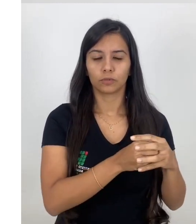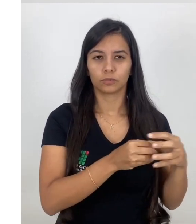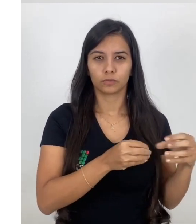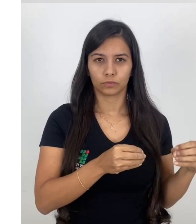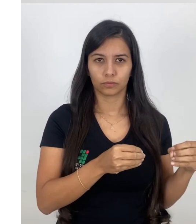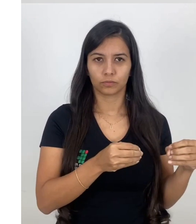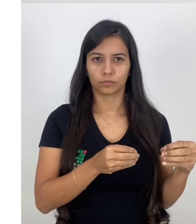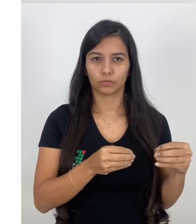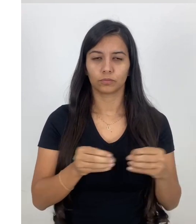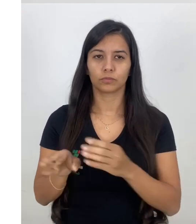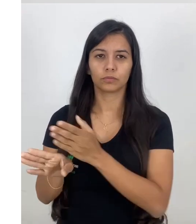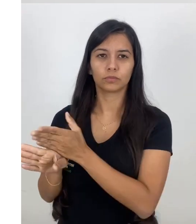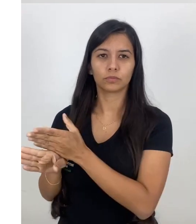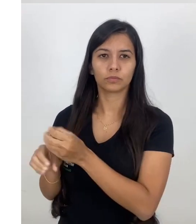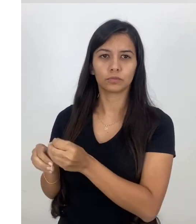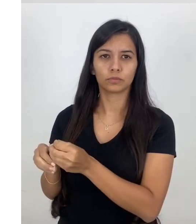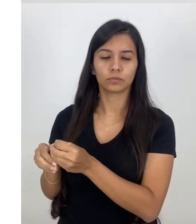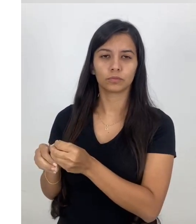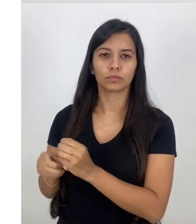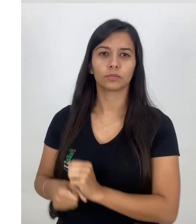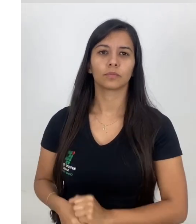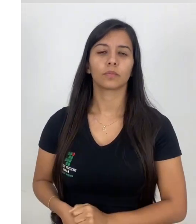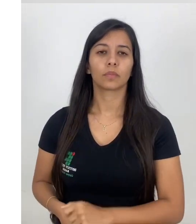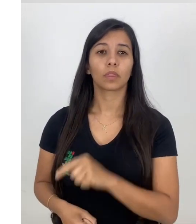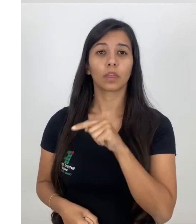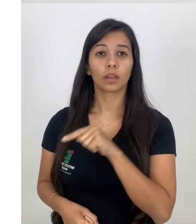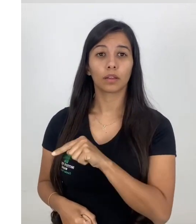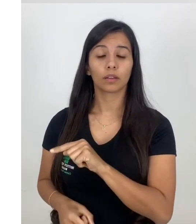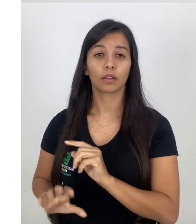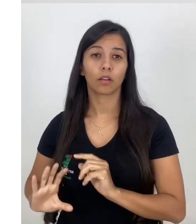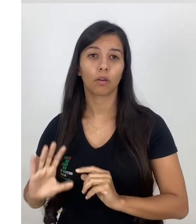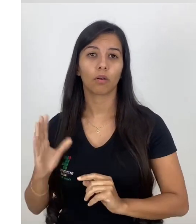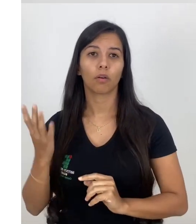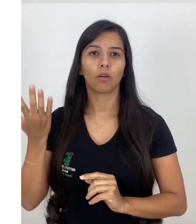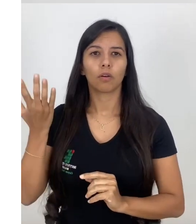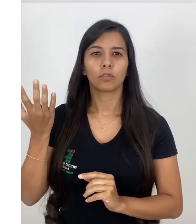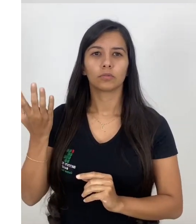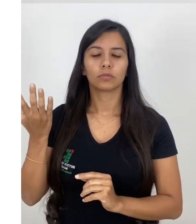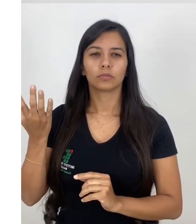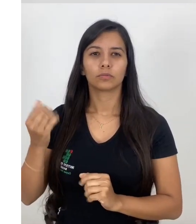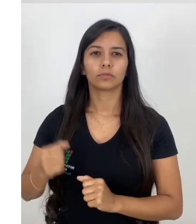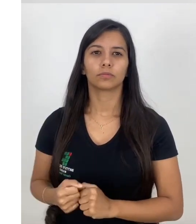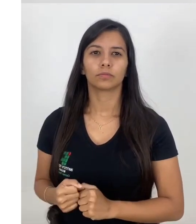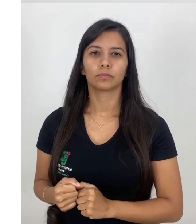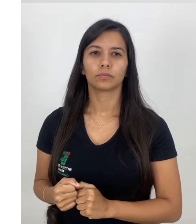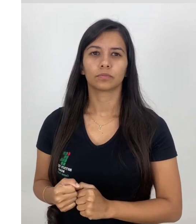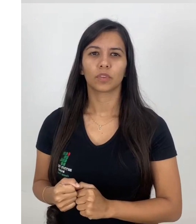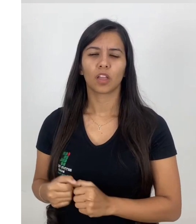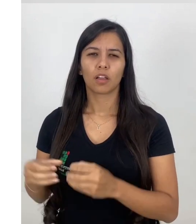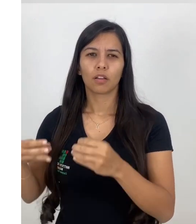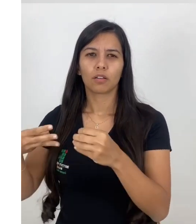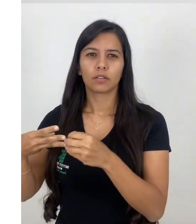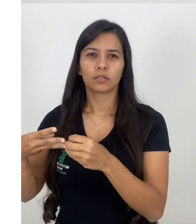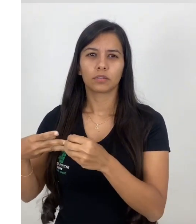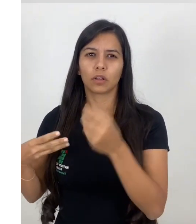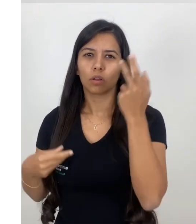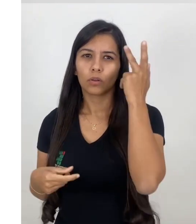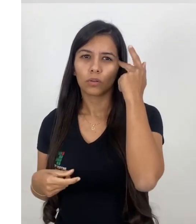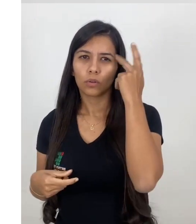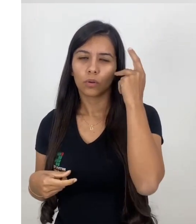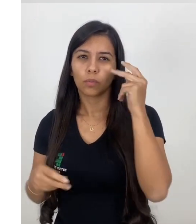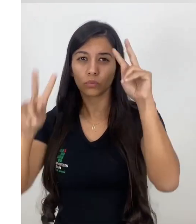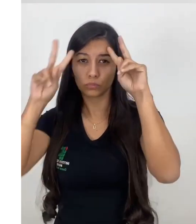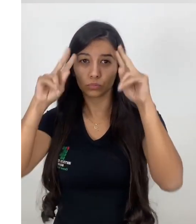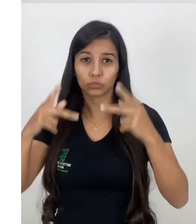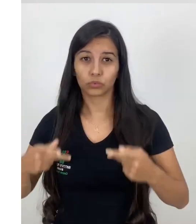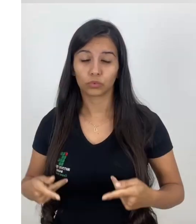da meiose em relação à mitose é que a mitose ela acontece nas células comuns do